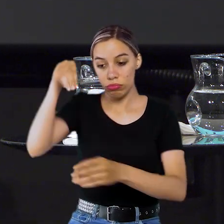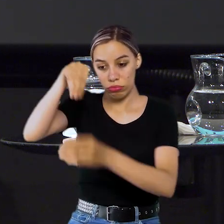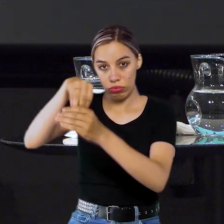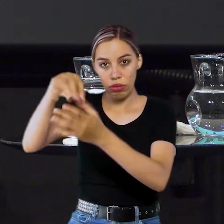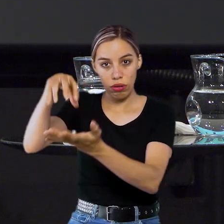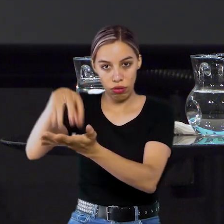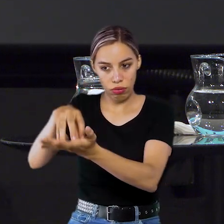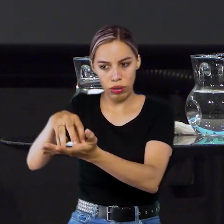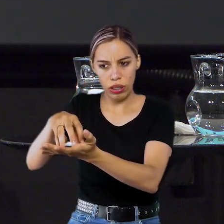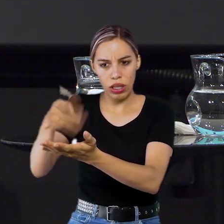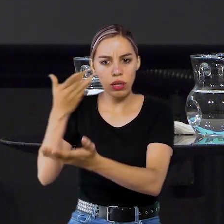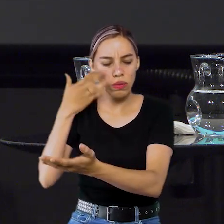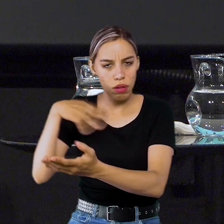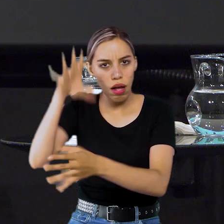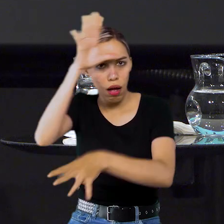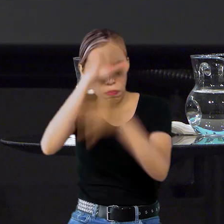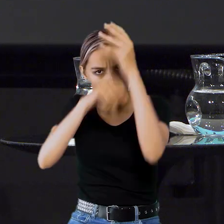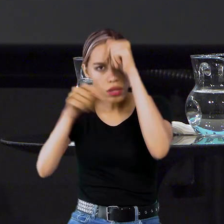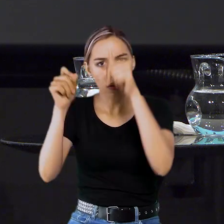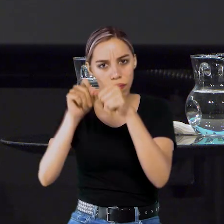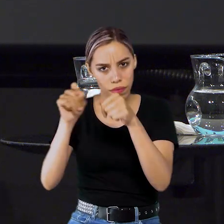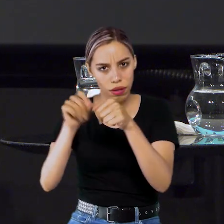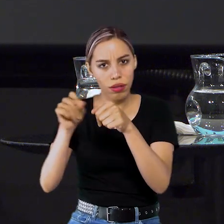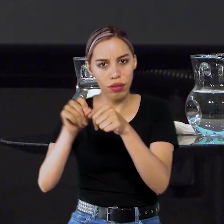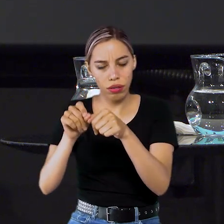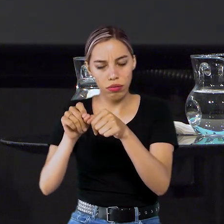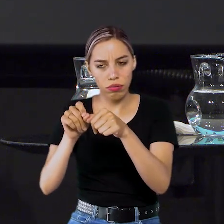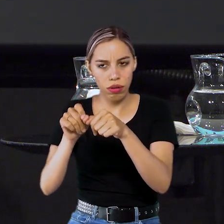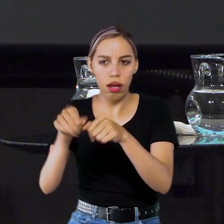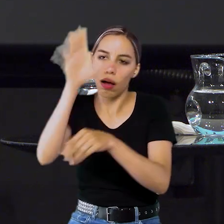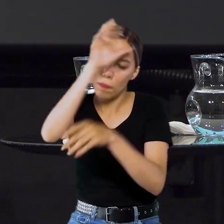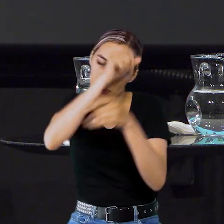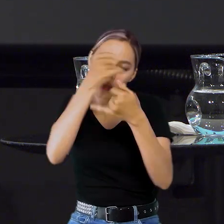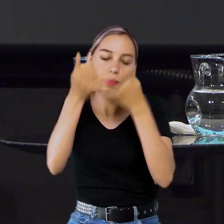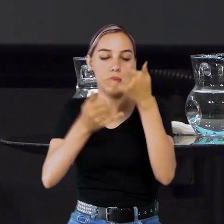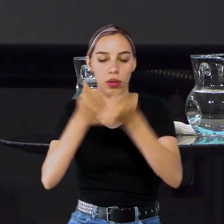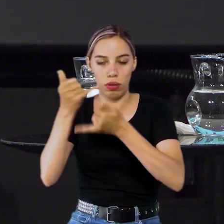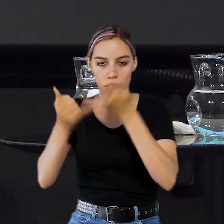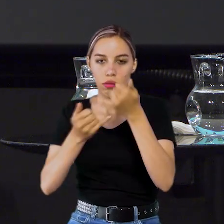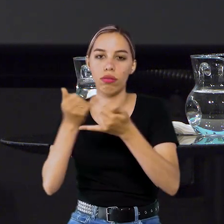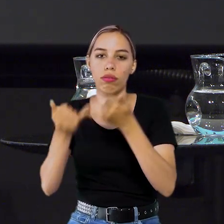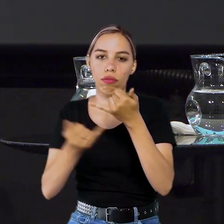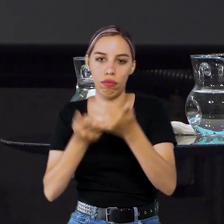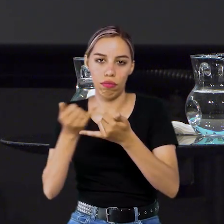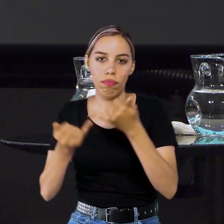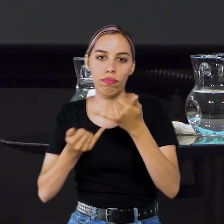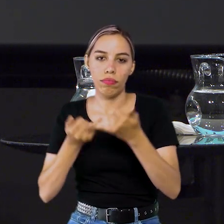prática, as crianças aprendem. Também brincando, né?